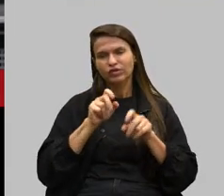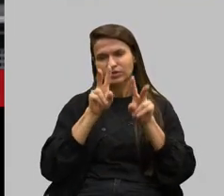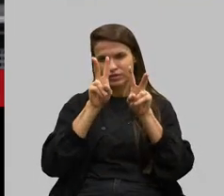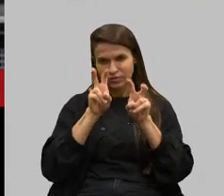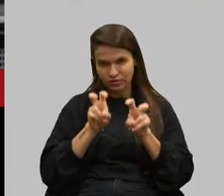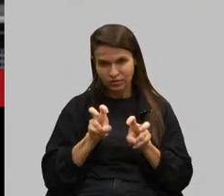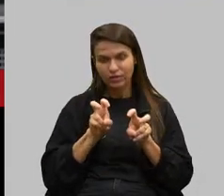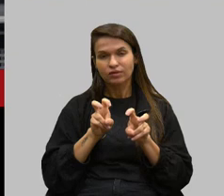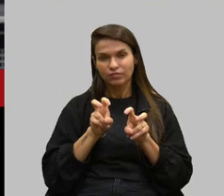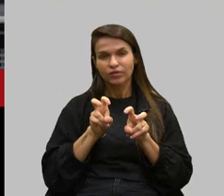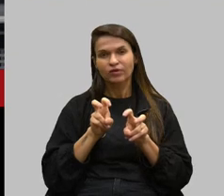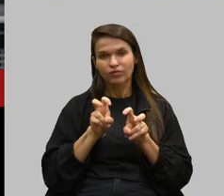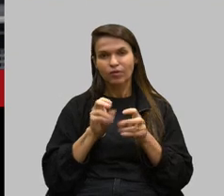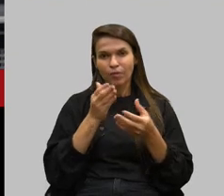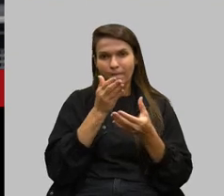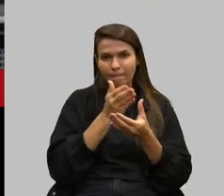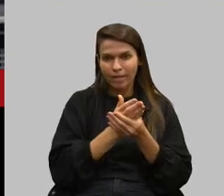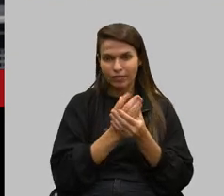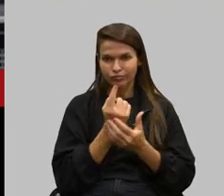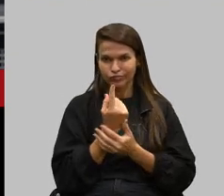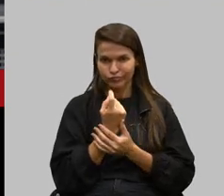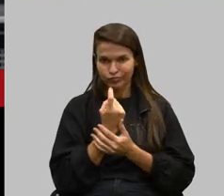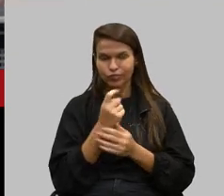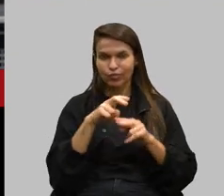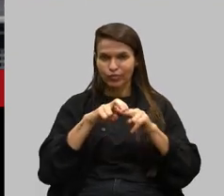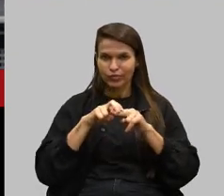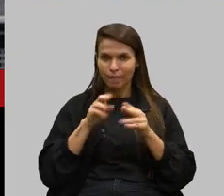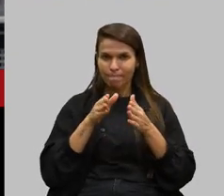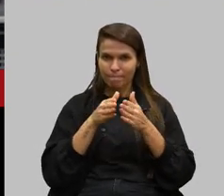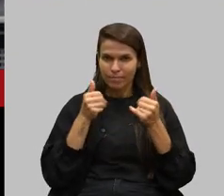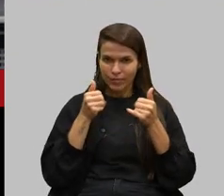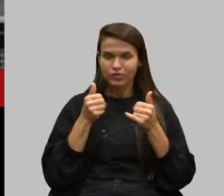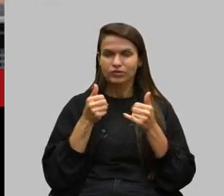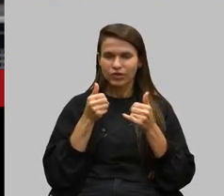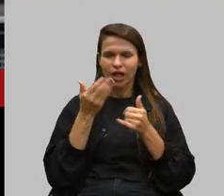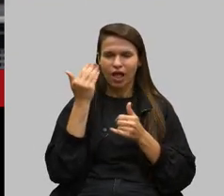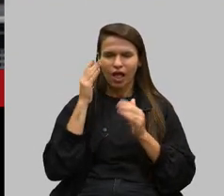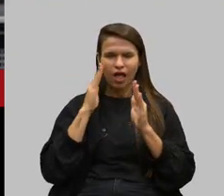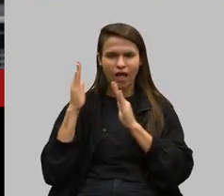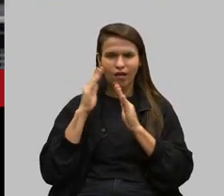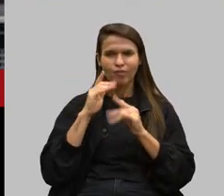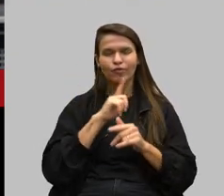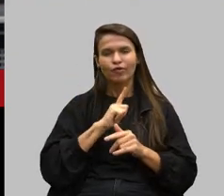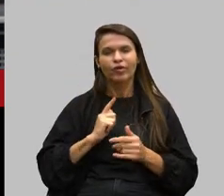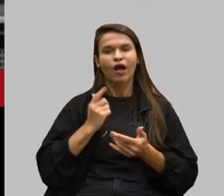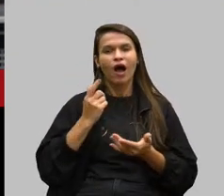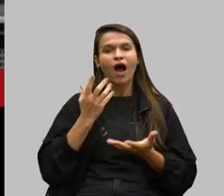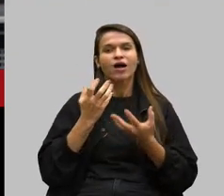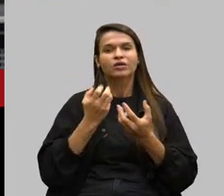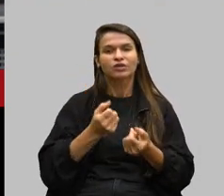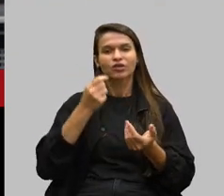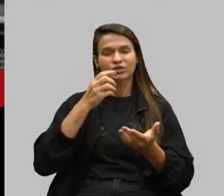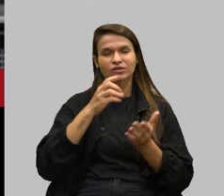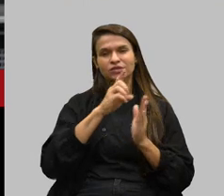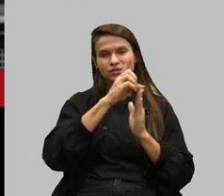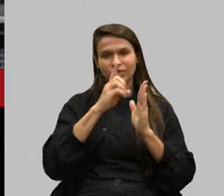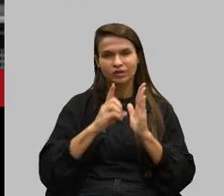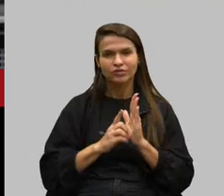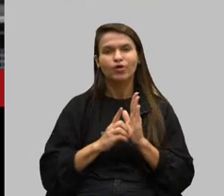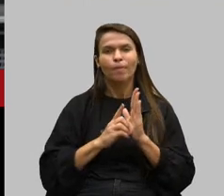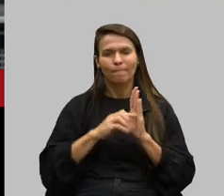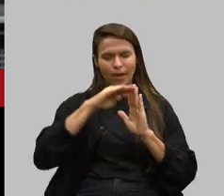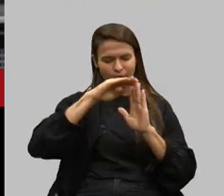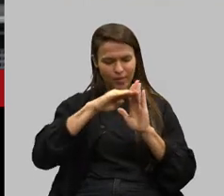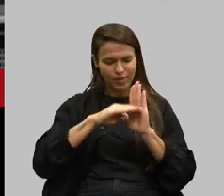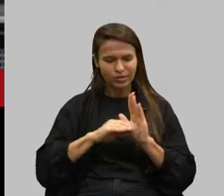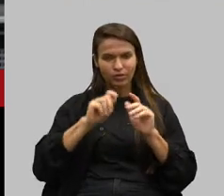fosse para uma pasta meio e por isso nós pedimos a época o governador acatou e neste decreto então ele passou essas competências e aqui